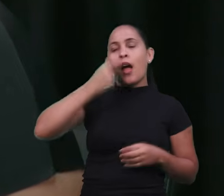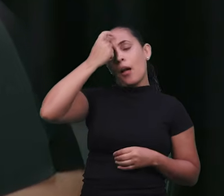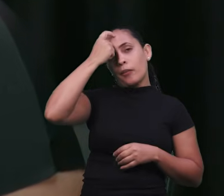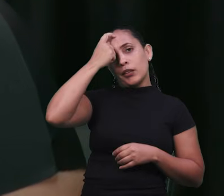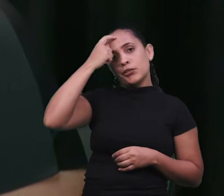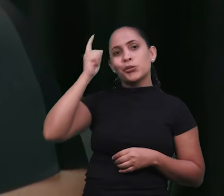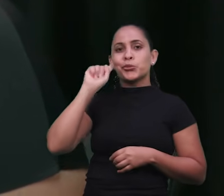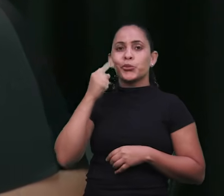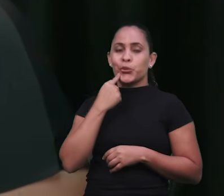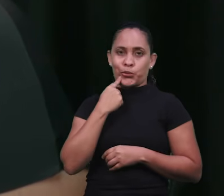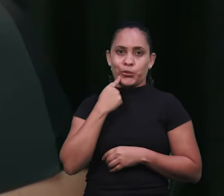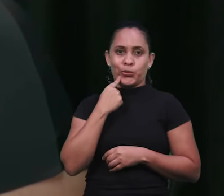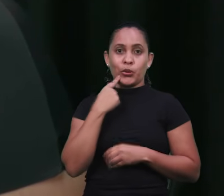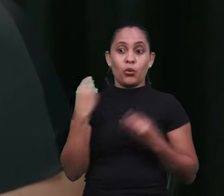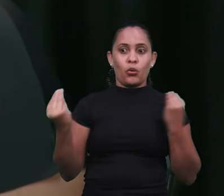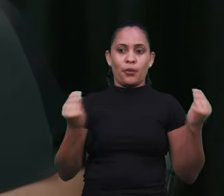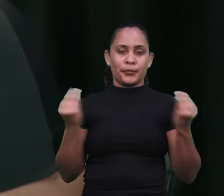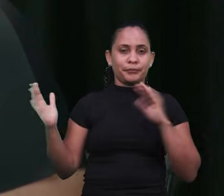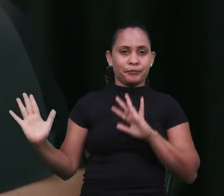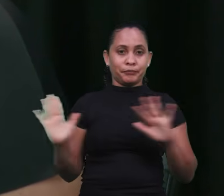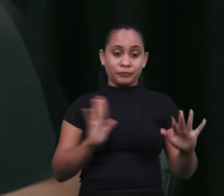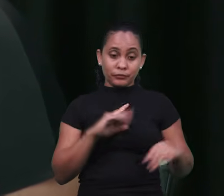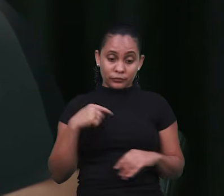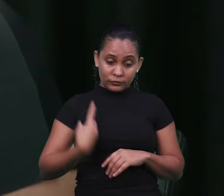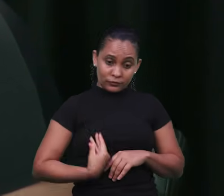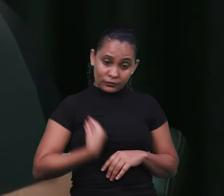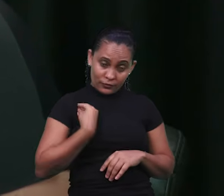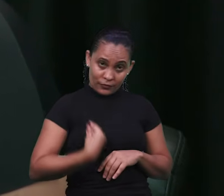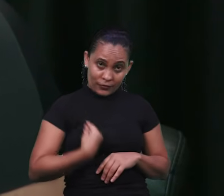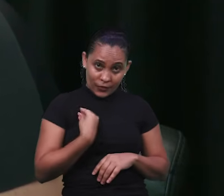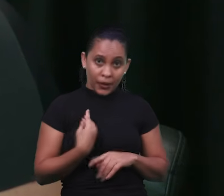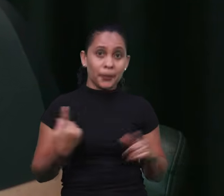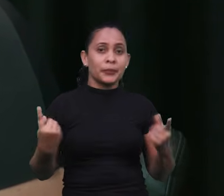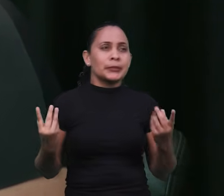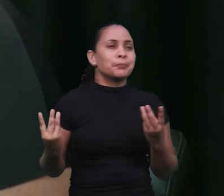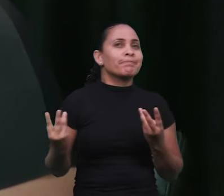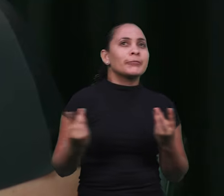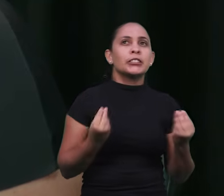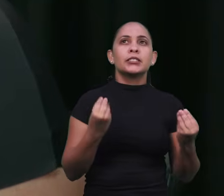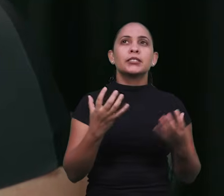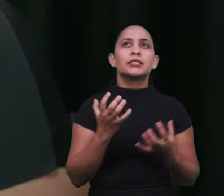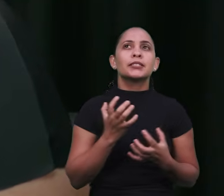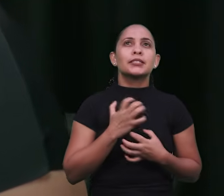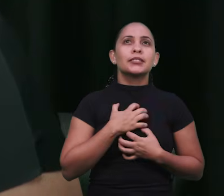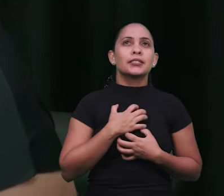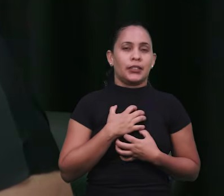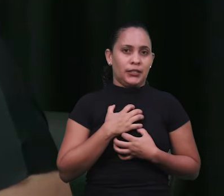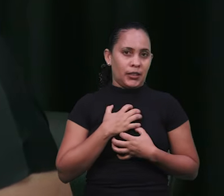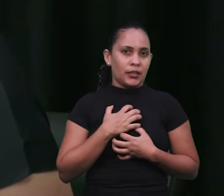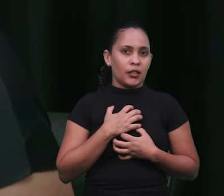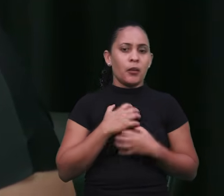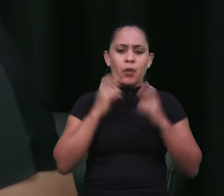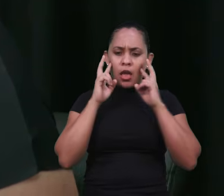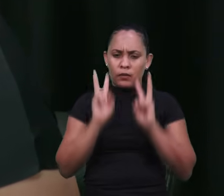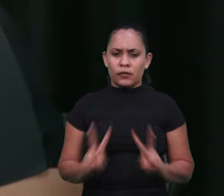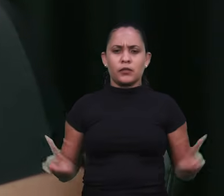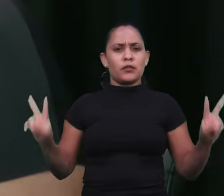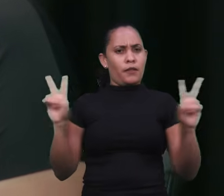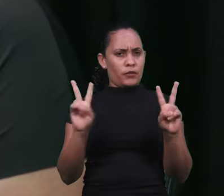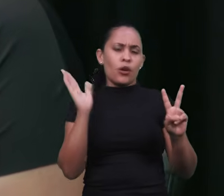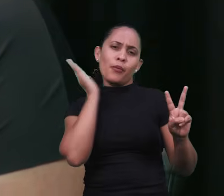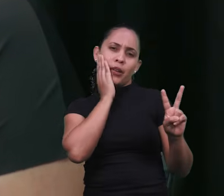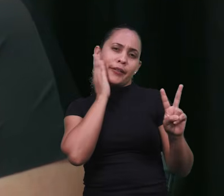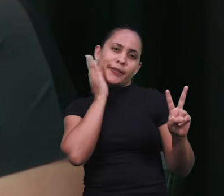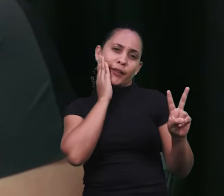ela funciona. Uhum. Porque além da nossa convivência com o surdo, a gente tem a sensibilidade de entender que ele, por ele ser visual, aí ele vai